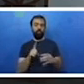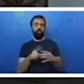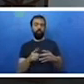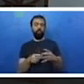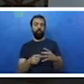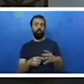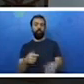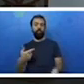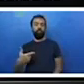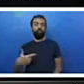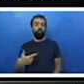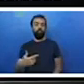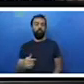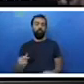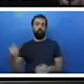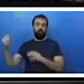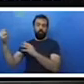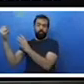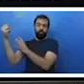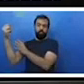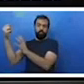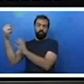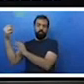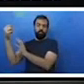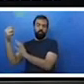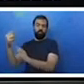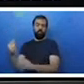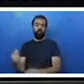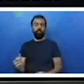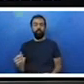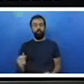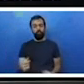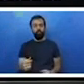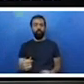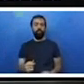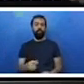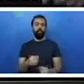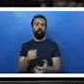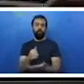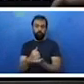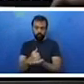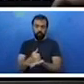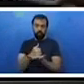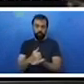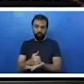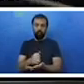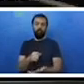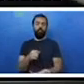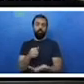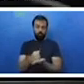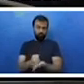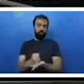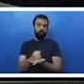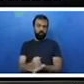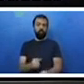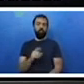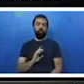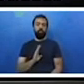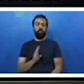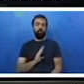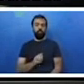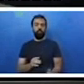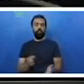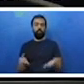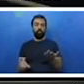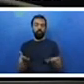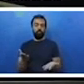A força muscular, a potência, a flexibilidade, a resistência cardiorrespiratória, o equilíbrio e a velocidade.